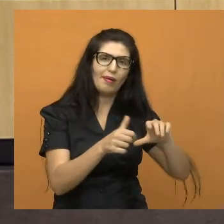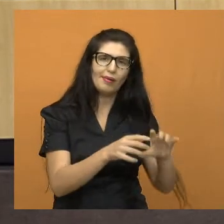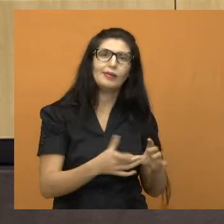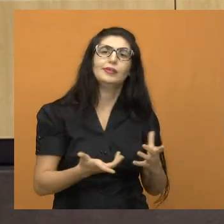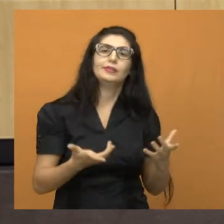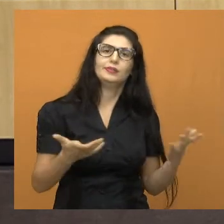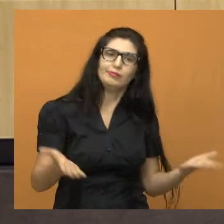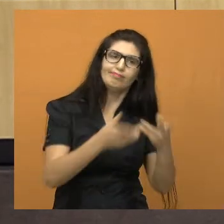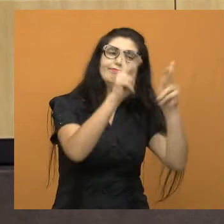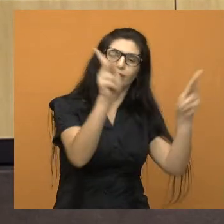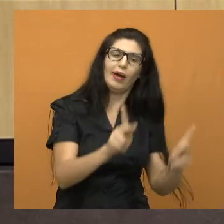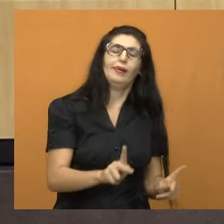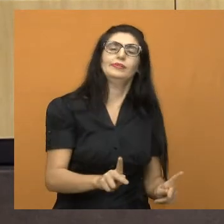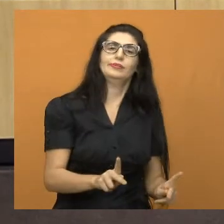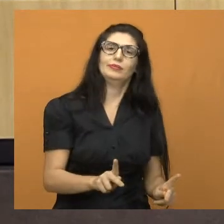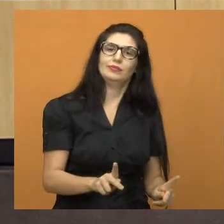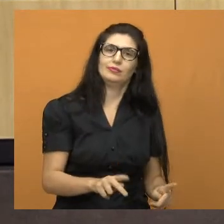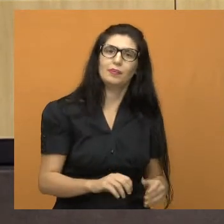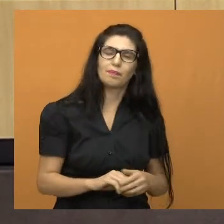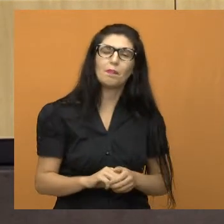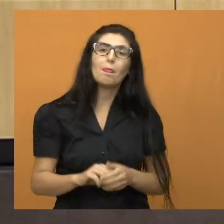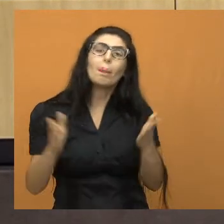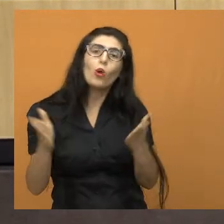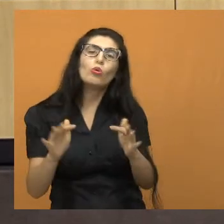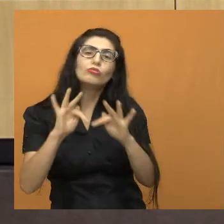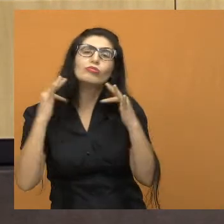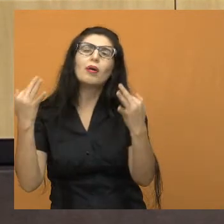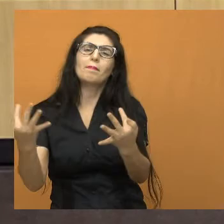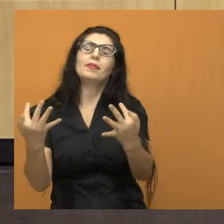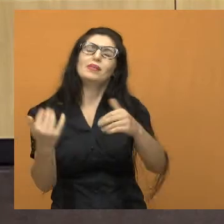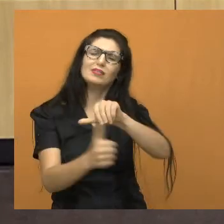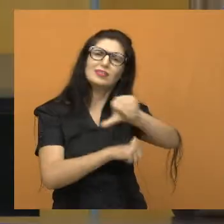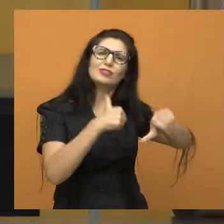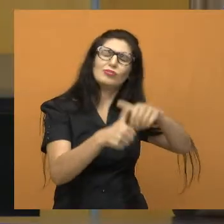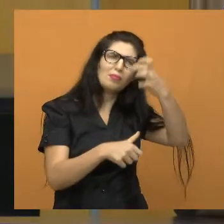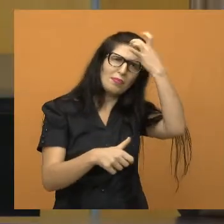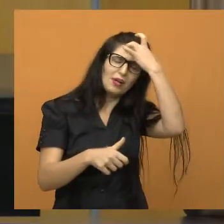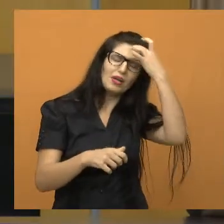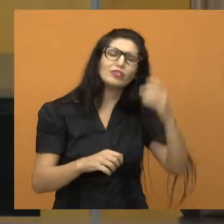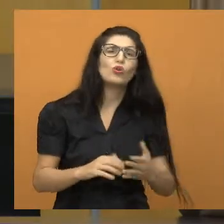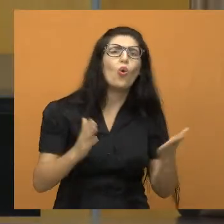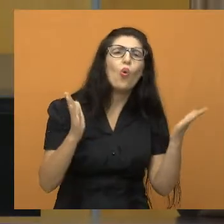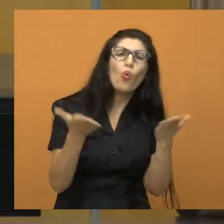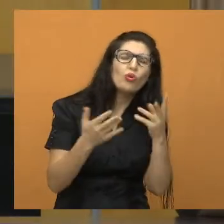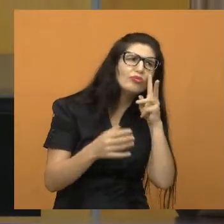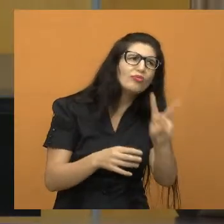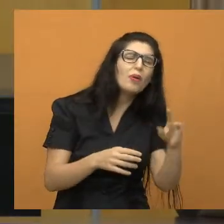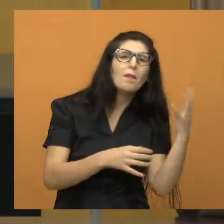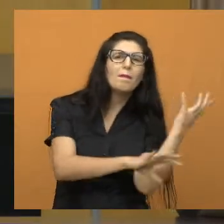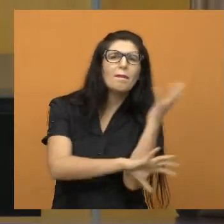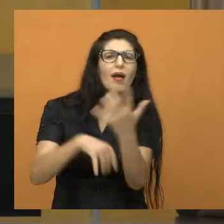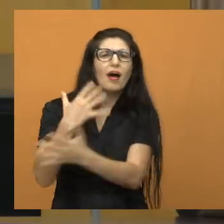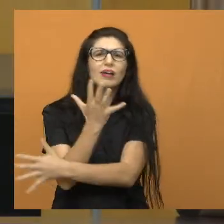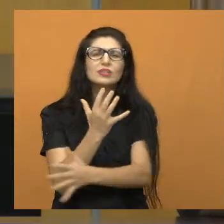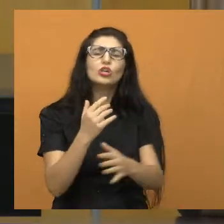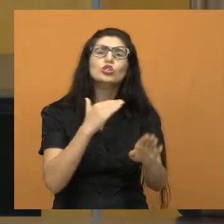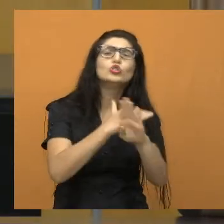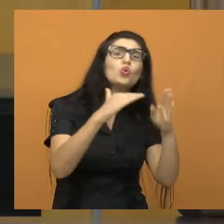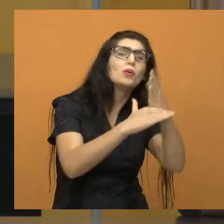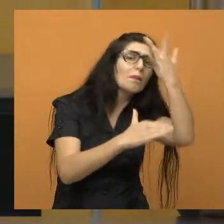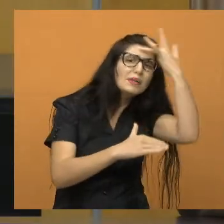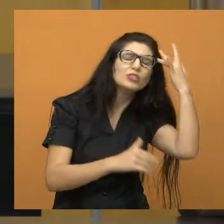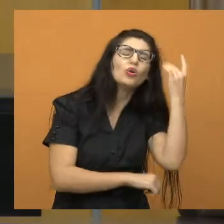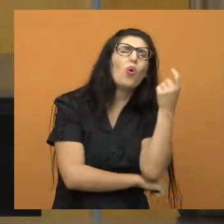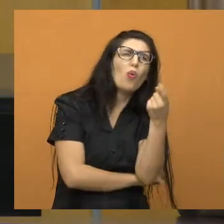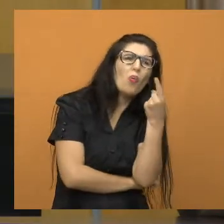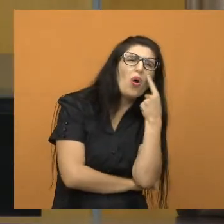de família. Né, que a gente vê hoje as praças, hoje todo mundo é ligado na internet, que traz coisa boa,